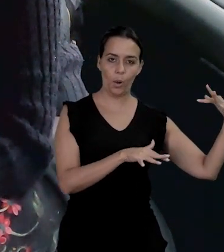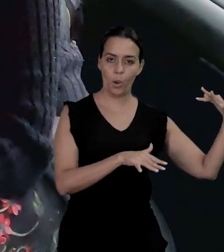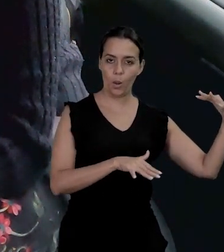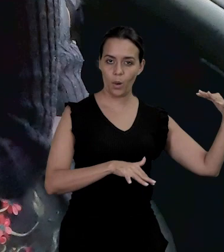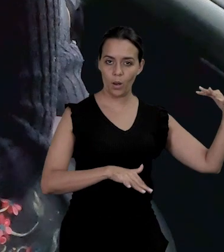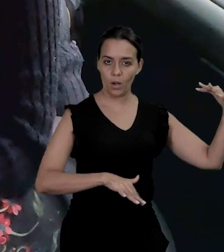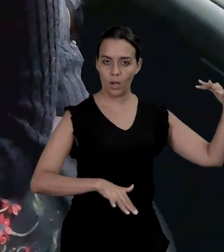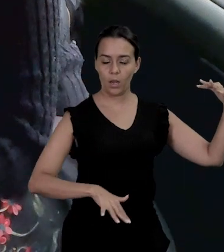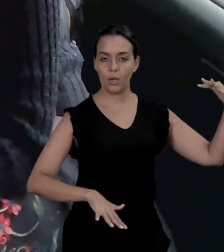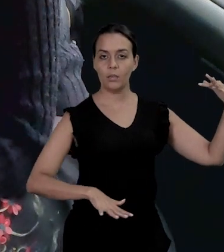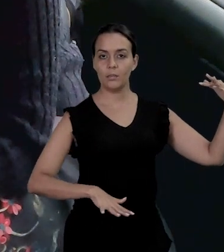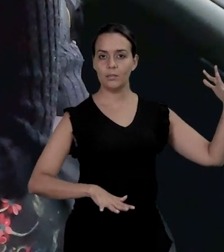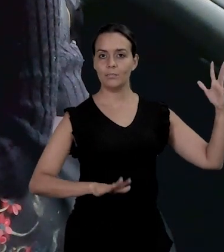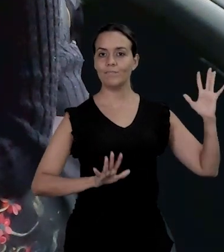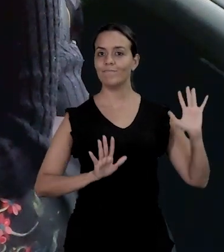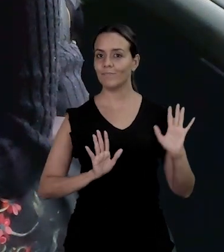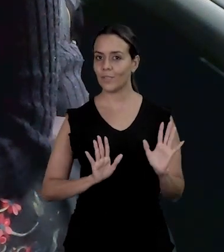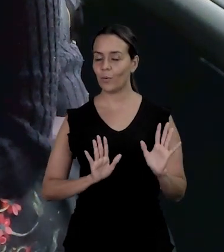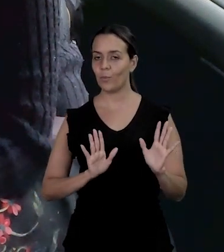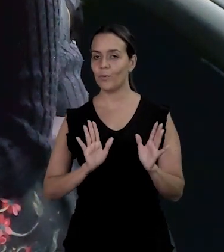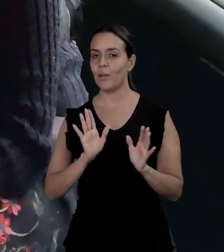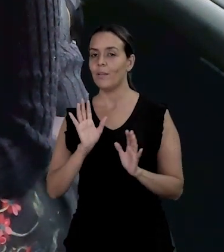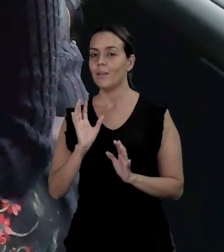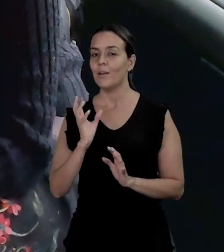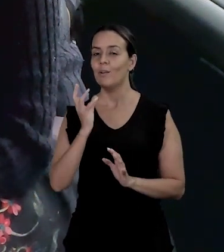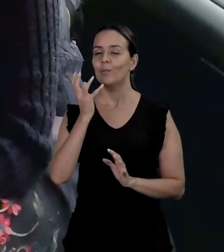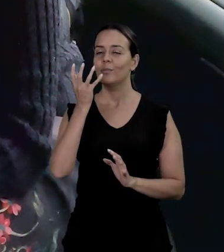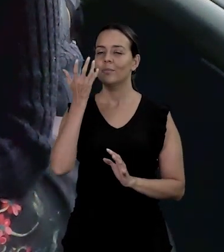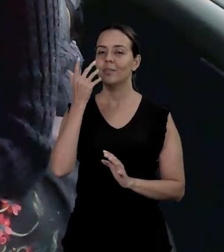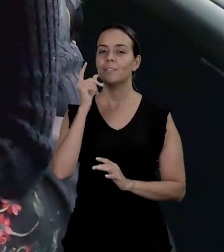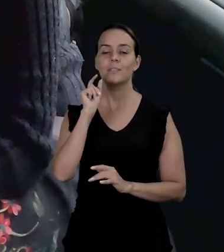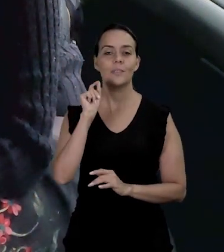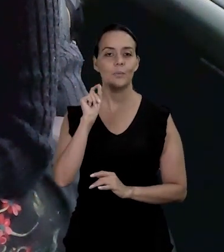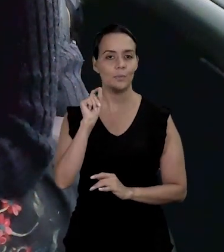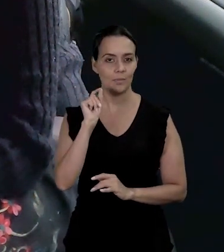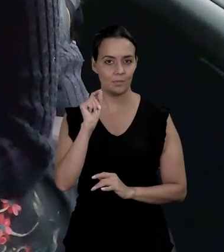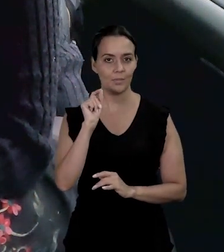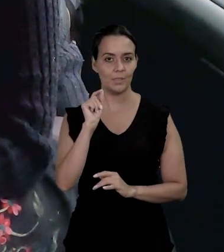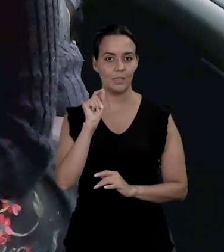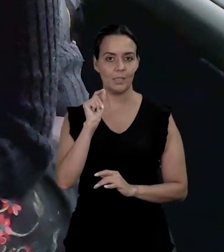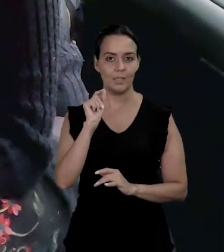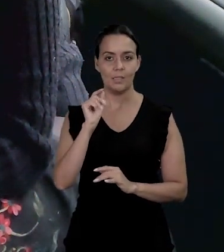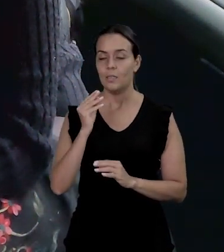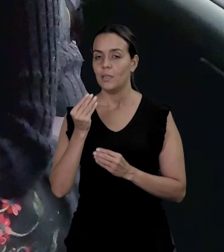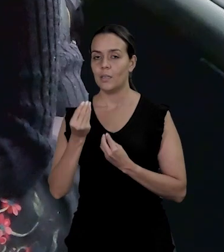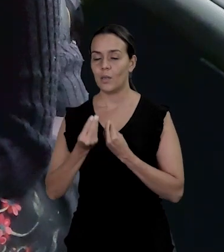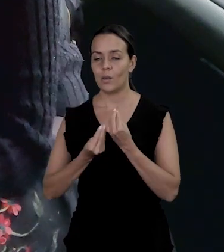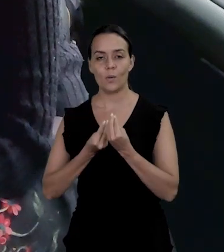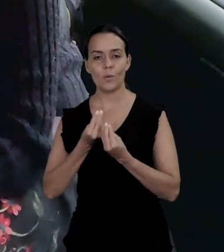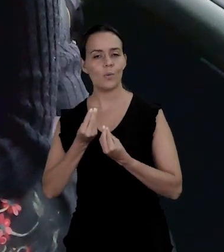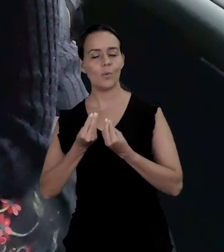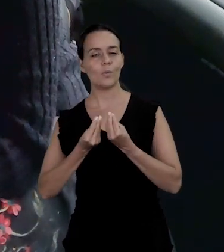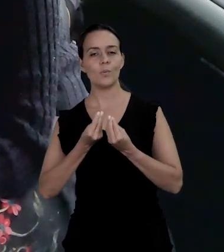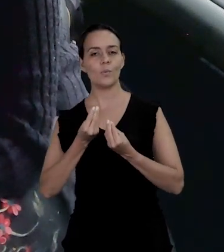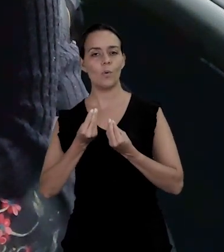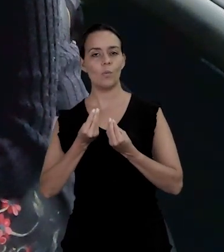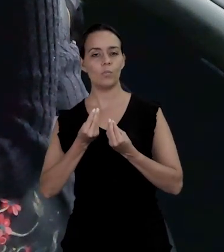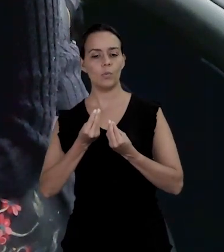desestruturação social e isso acabaria levando à imposição